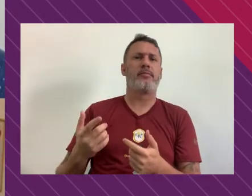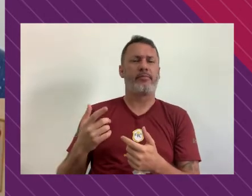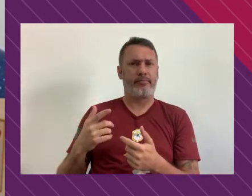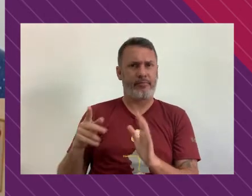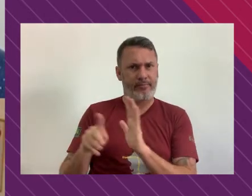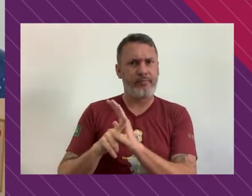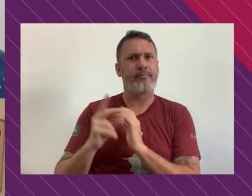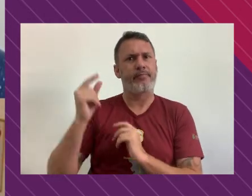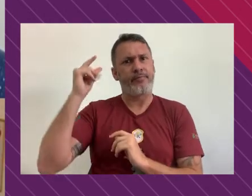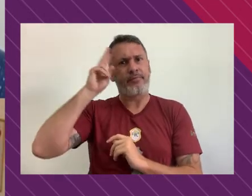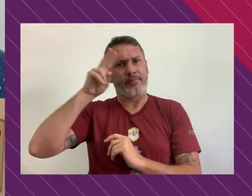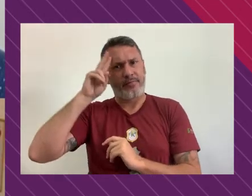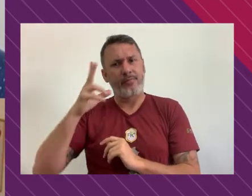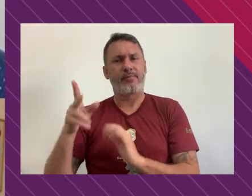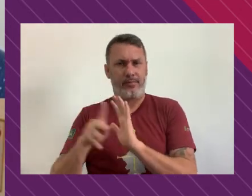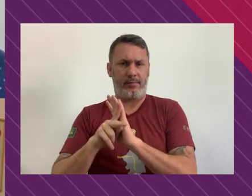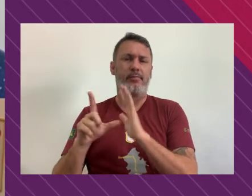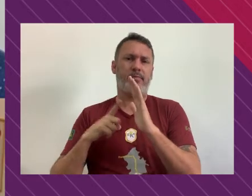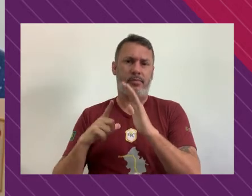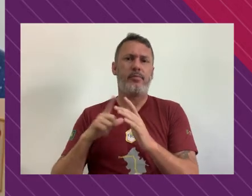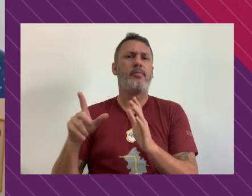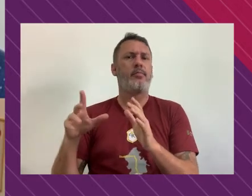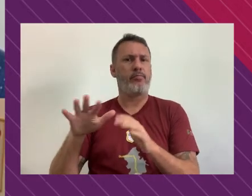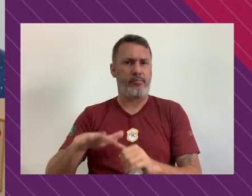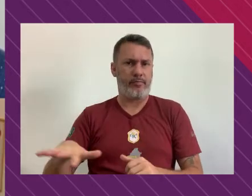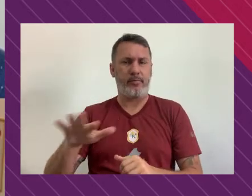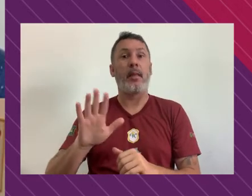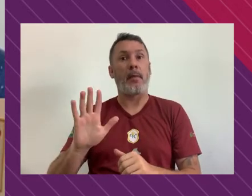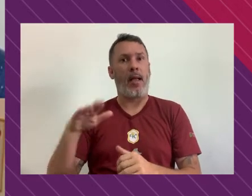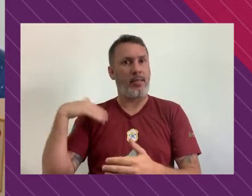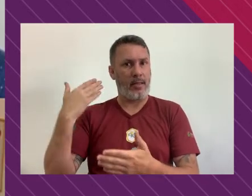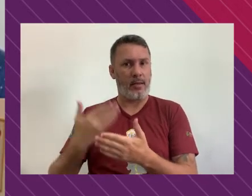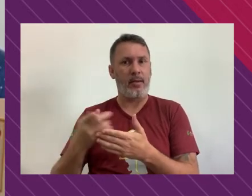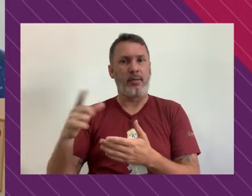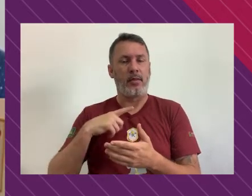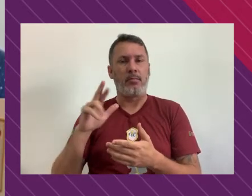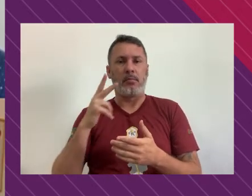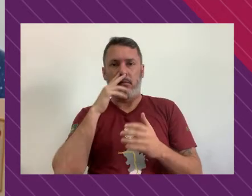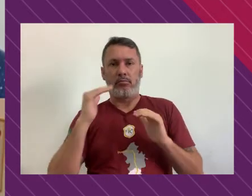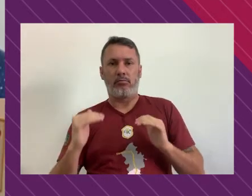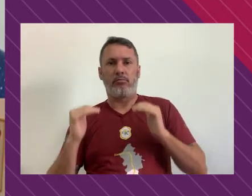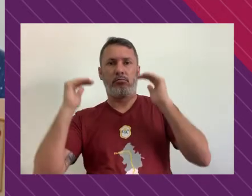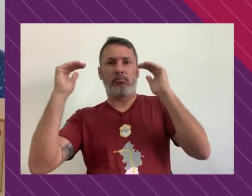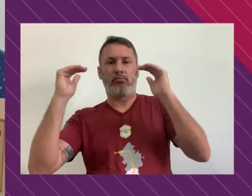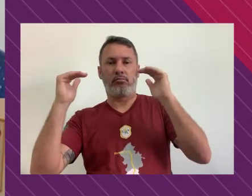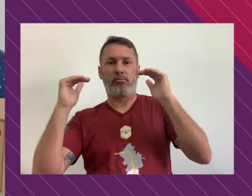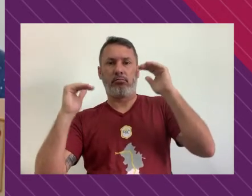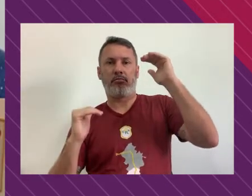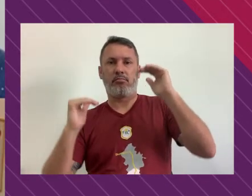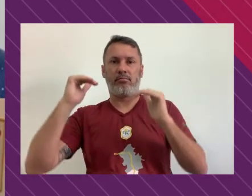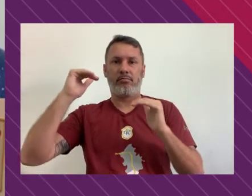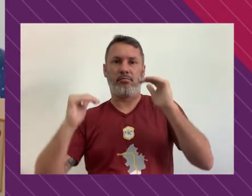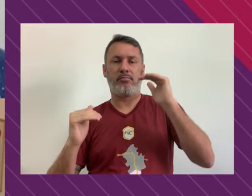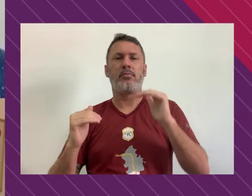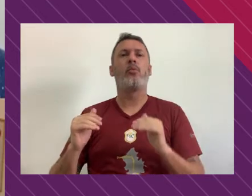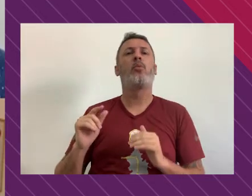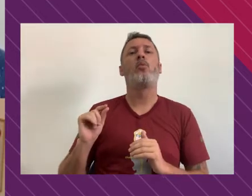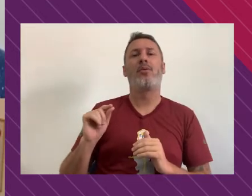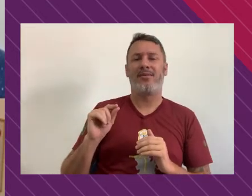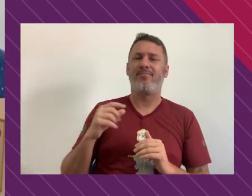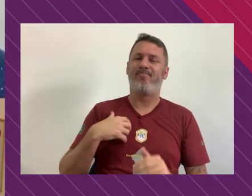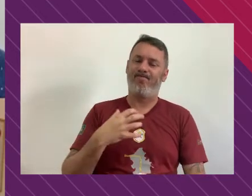que acabou essa desculpa de dizer eu sou de humanas. Acabou. Porque um comunicador, uma comunicadora que